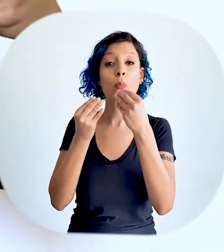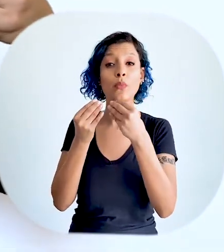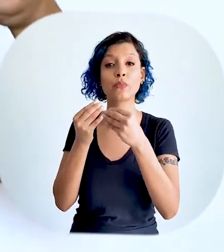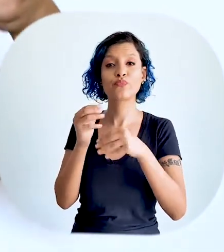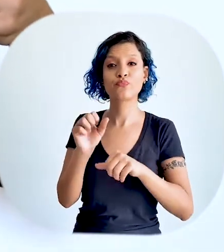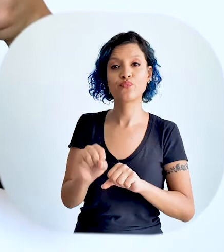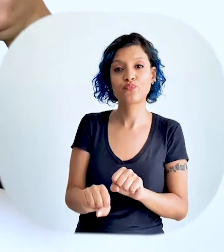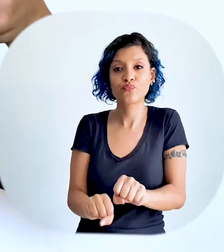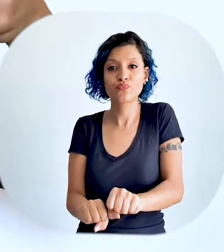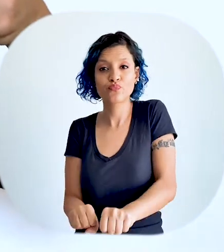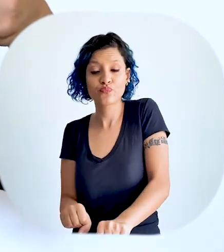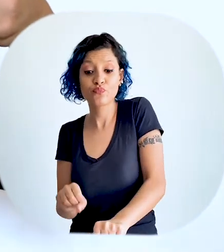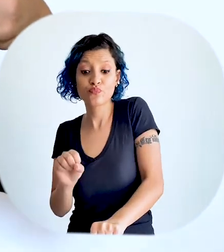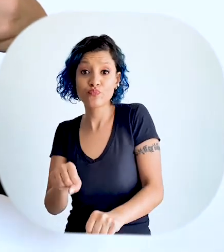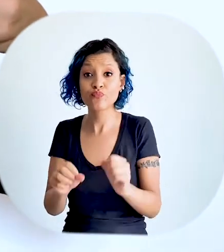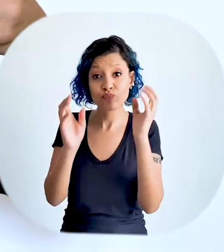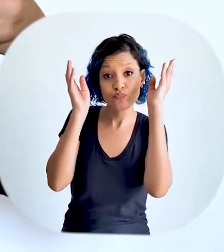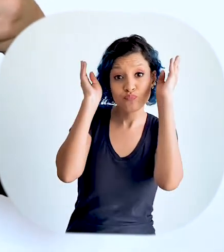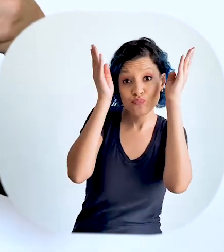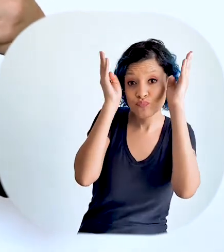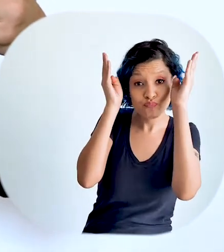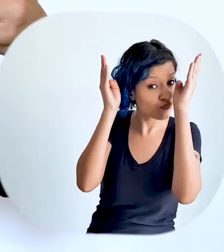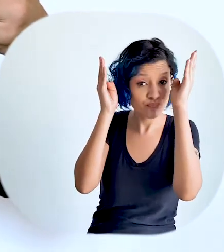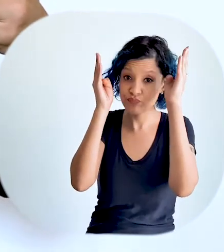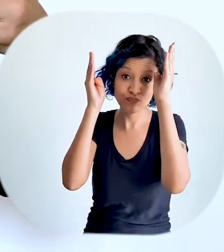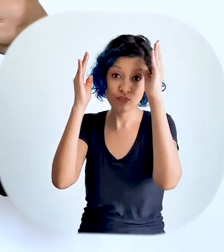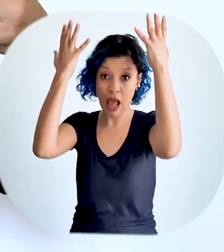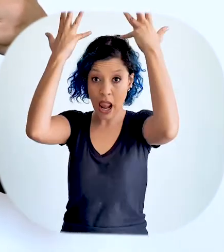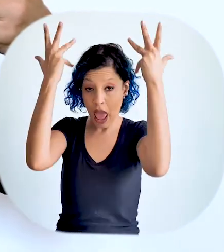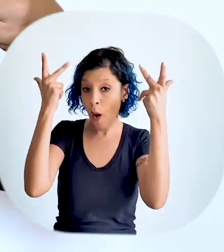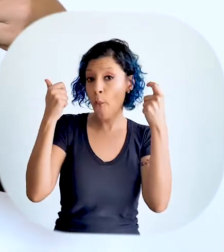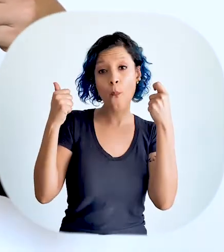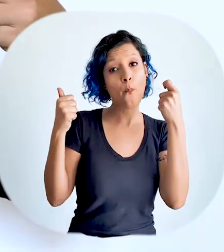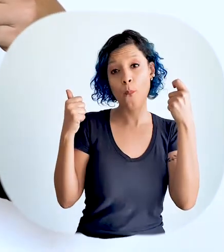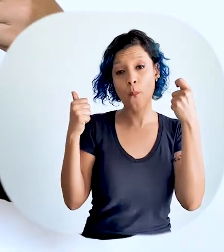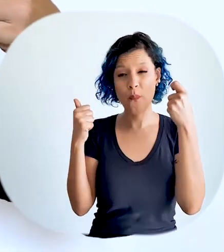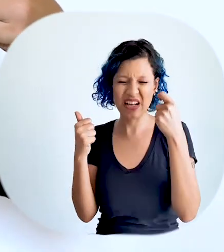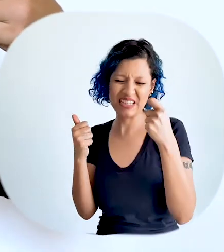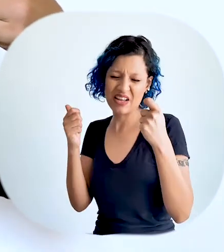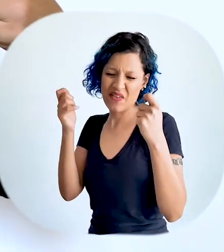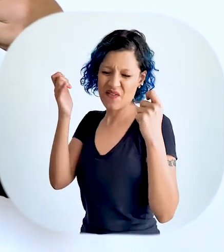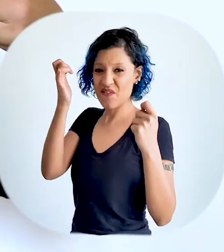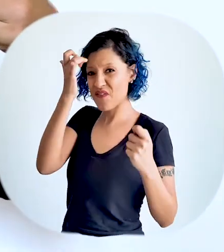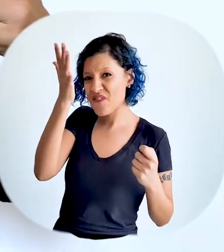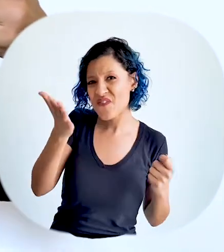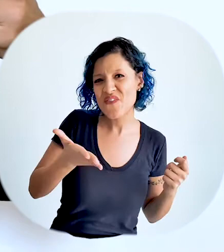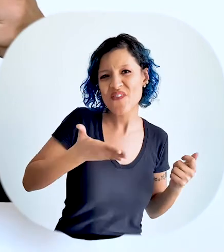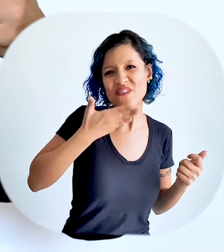Nem burro, nem leão, me dá fácil.